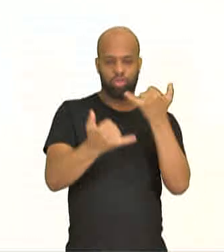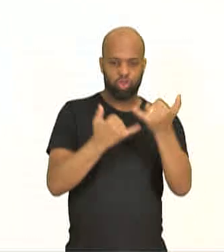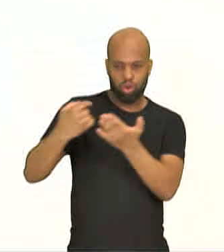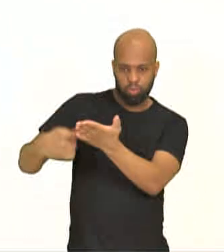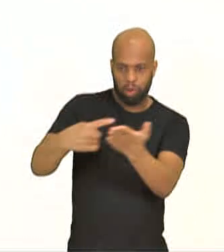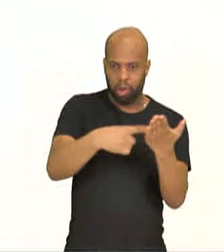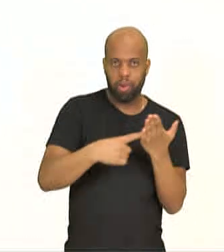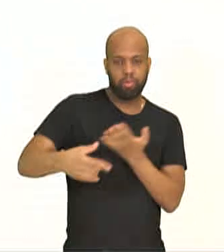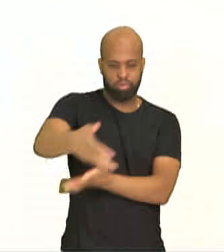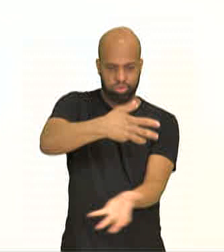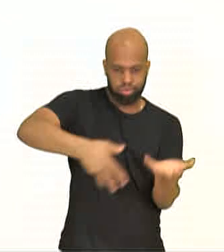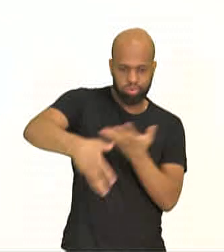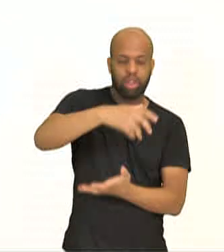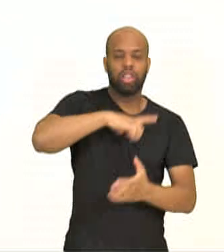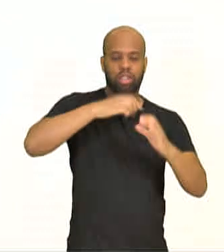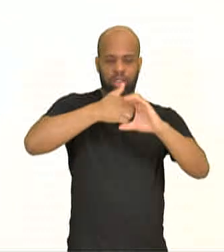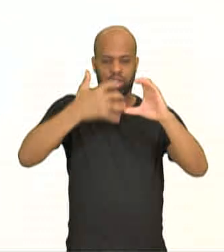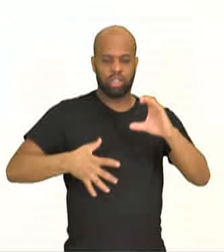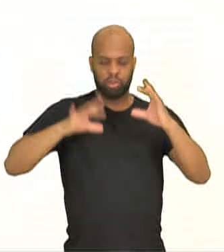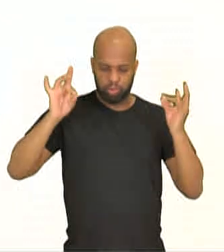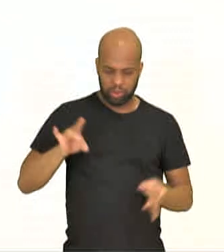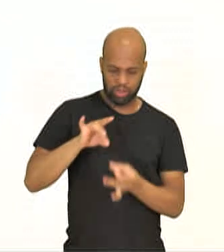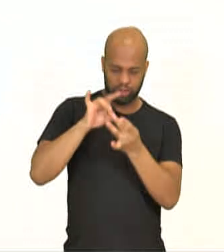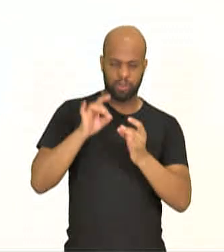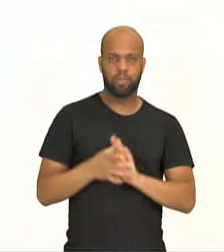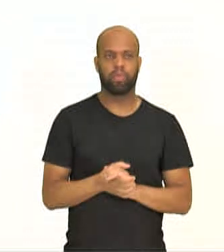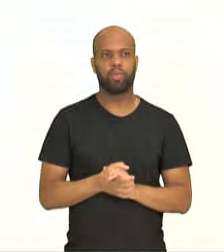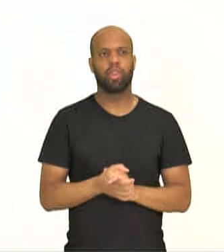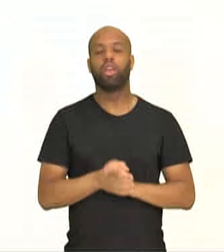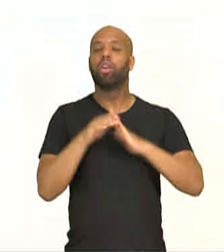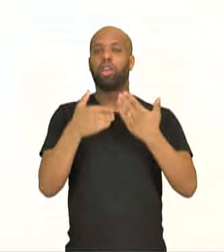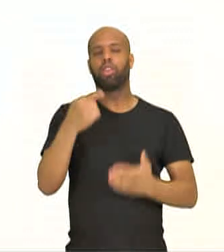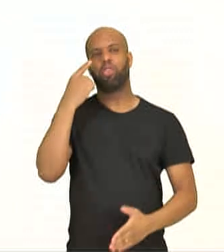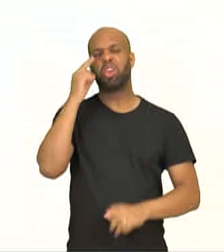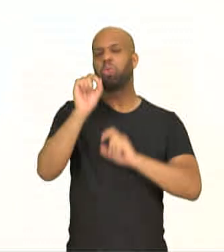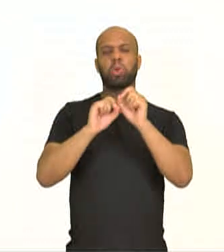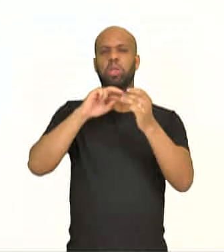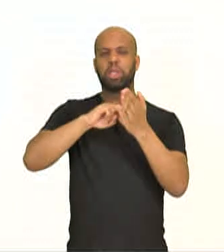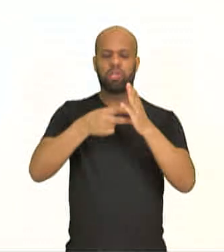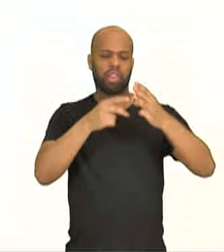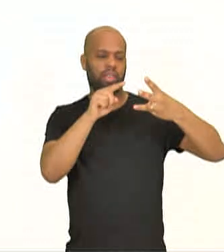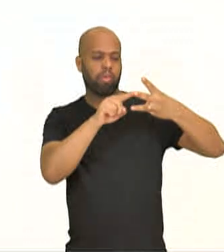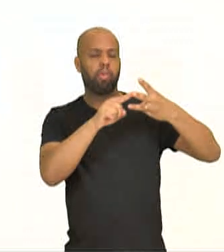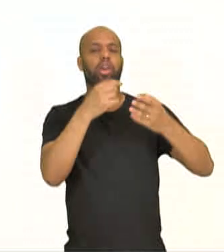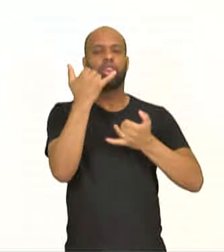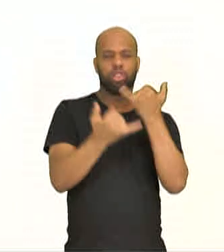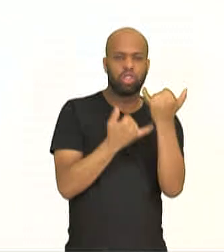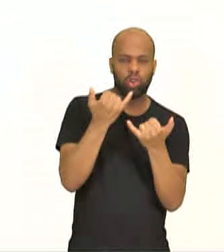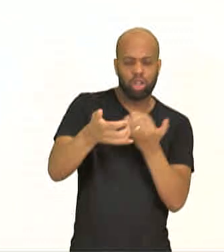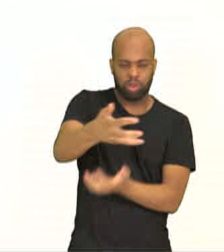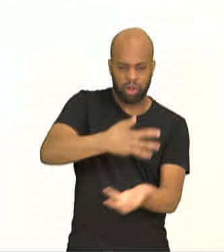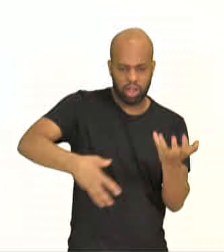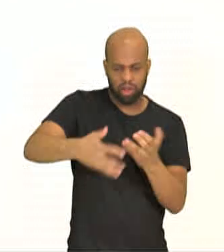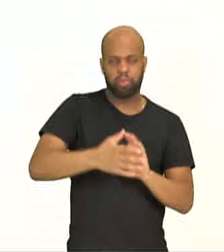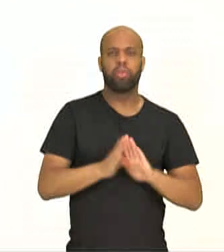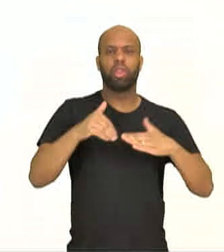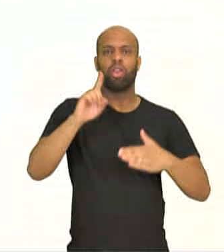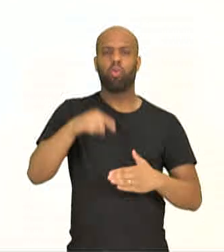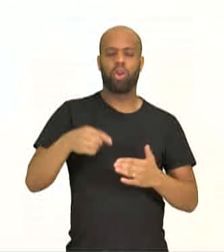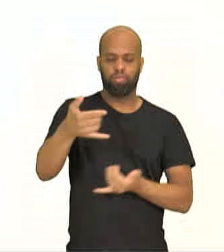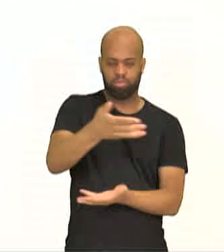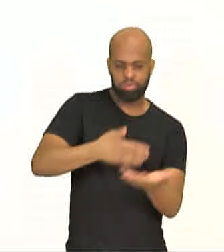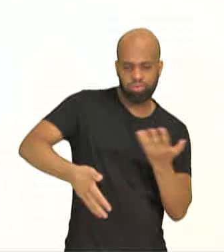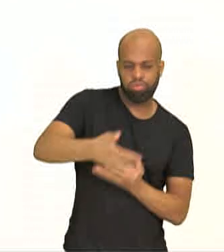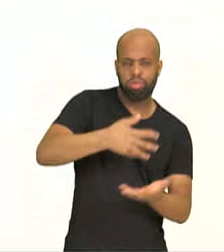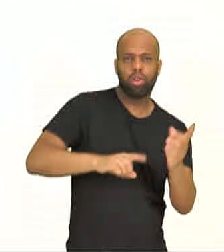têm algumas características específicas para eles, tá? Então, o que são os jogos cooperativos? Jogos cujo